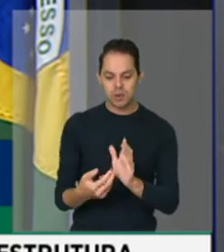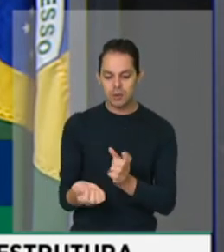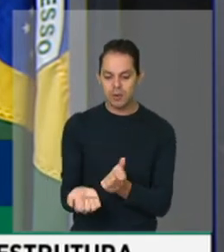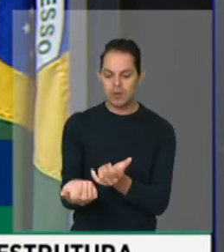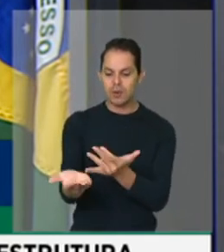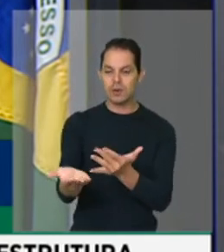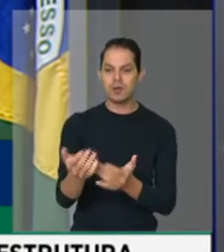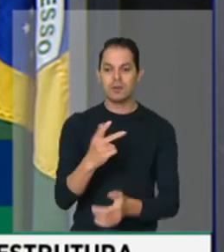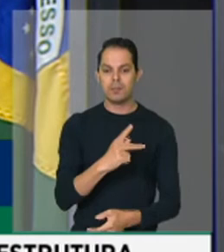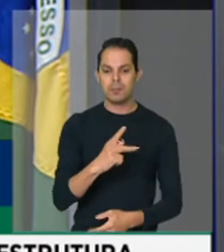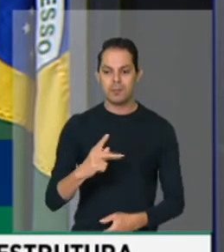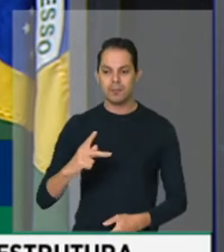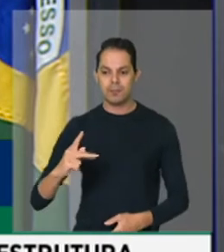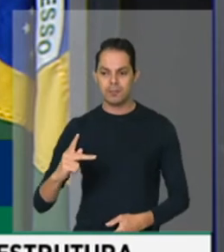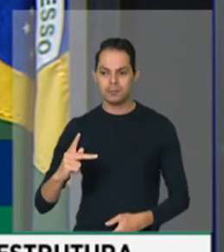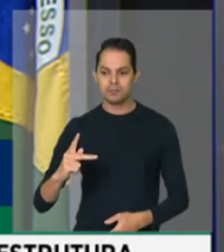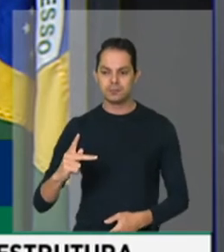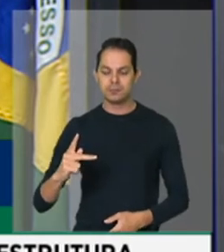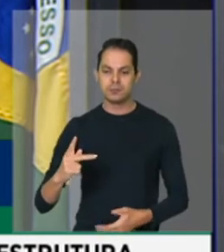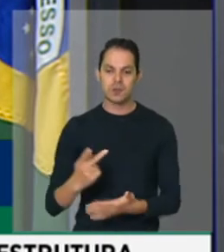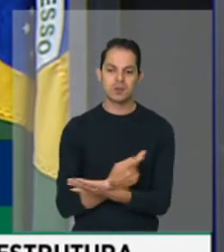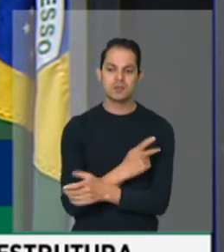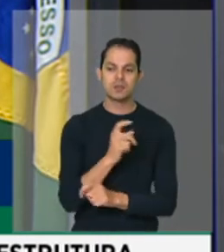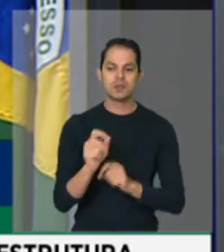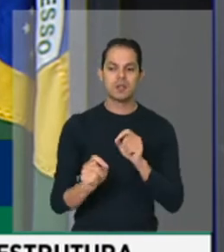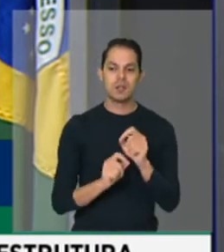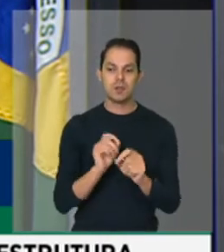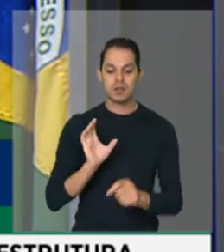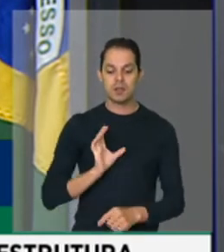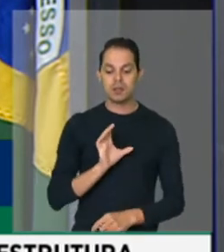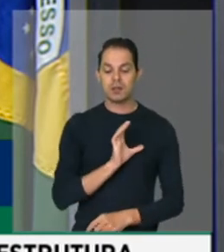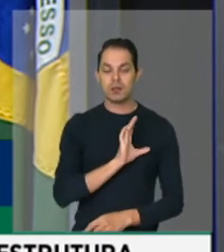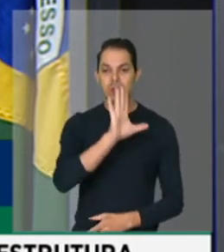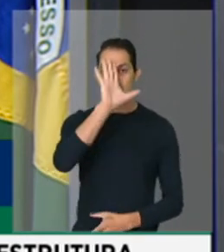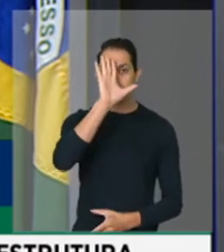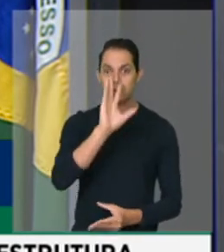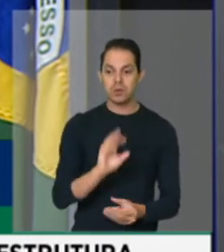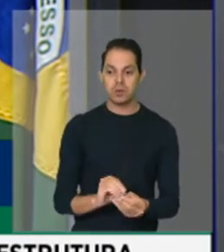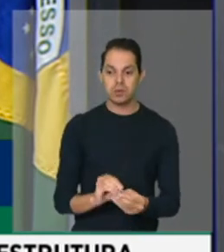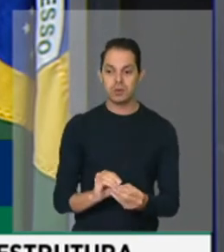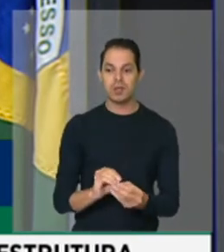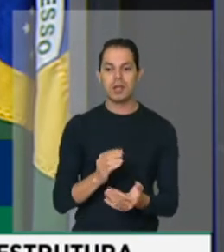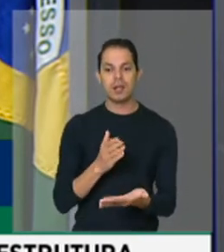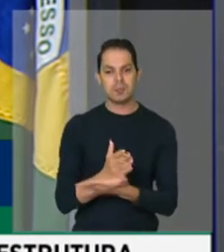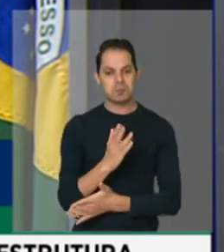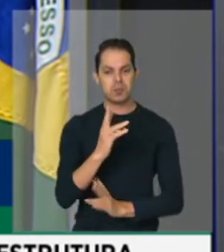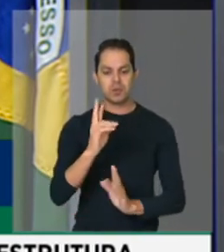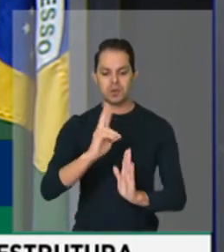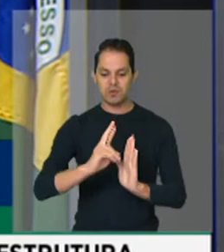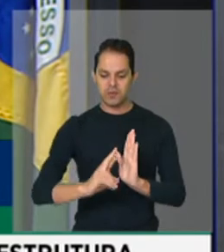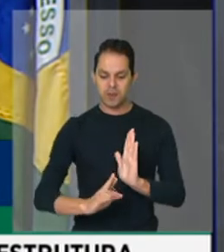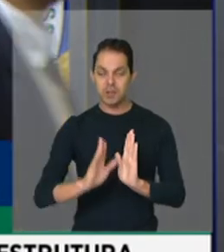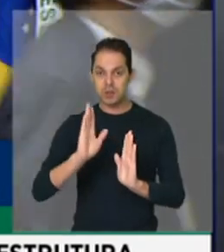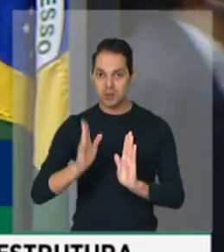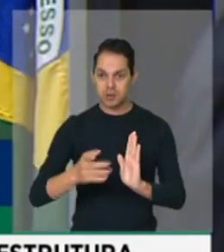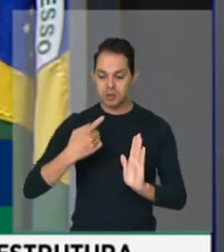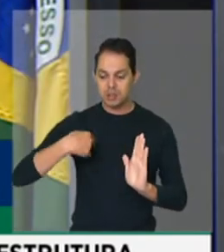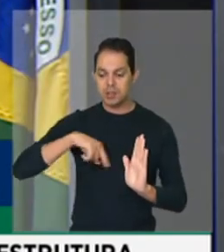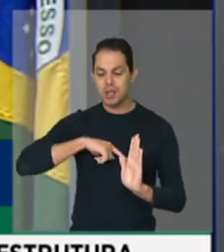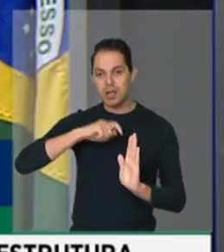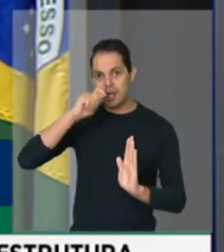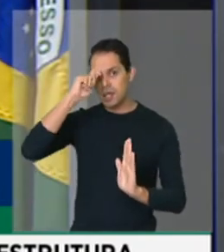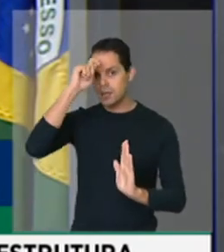e PPPs. O que foi feito? Essa comissão chegou a bom termo, aprovou o relatório de nossa autoria por